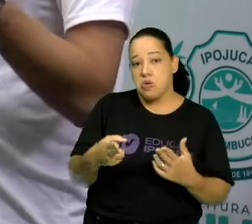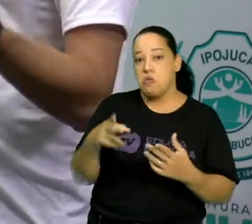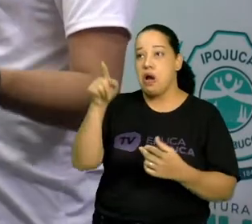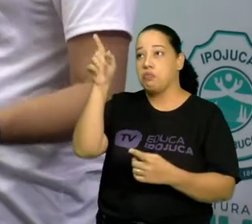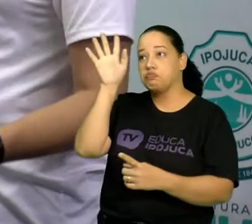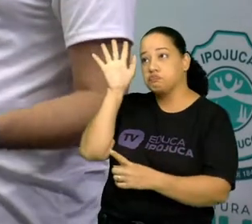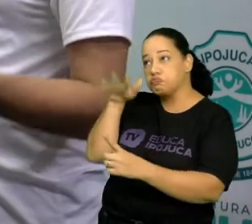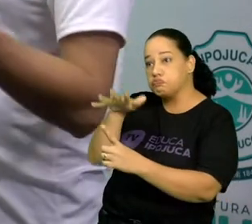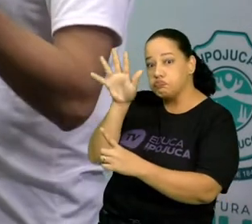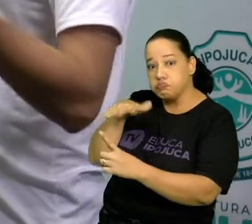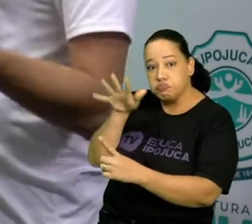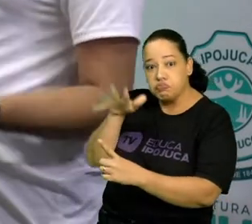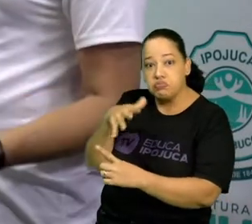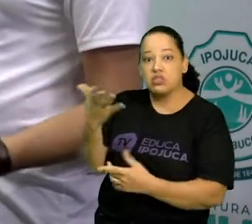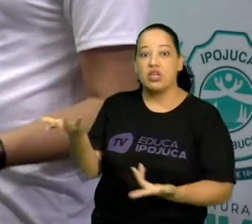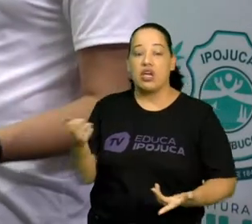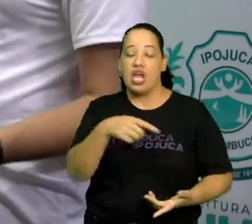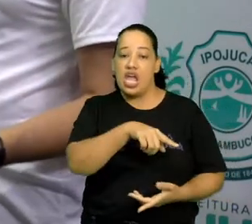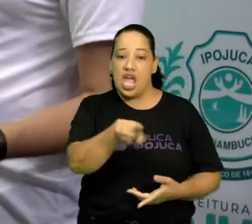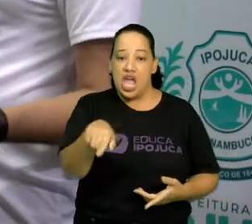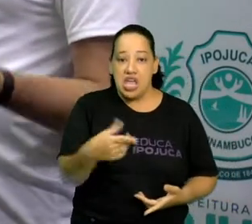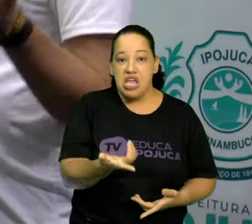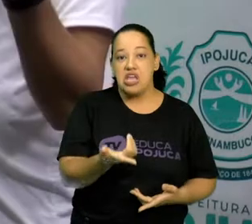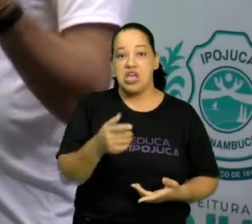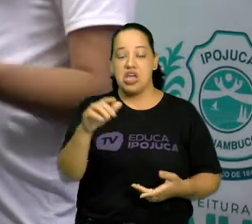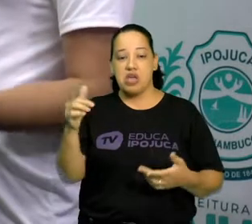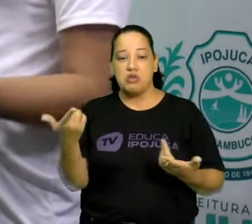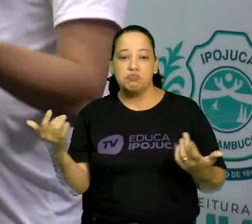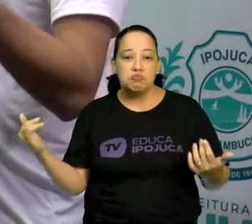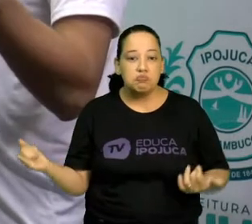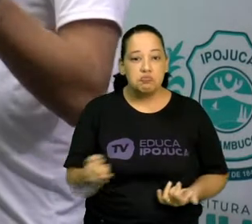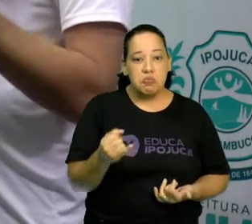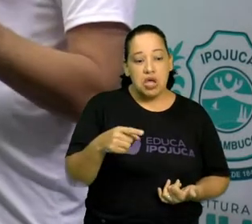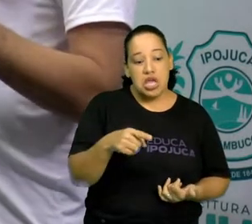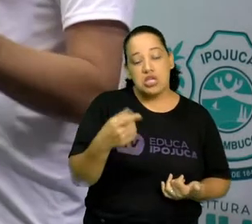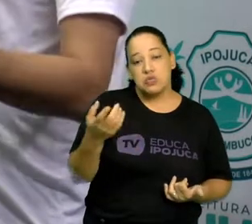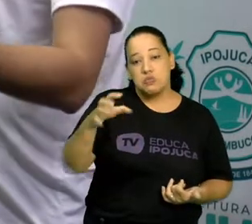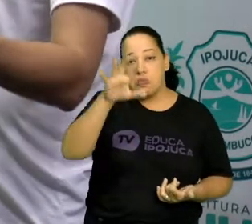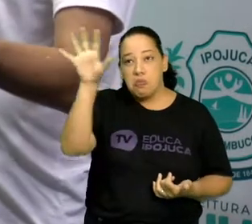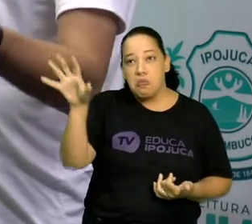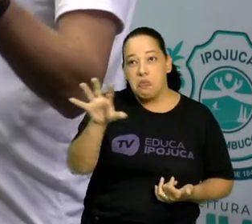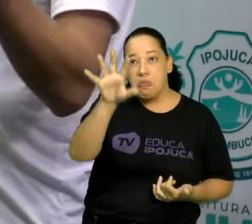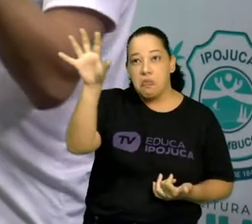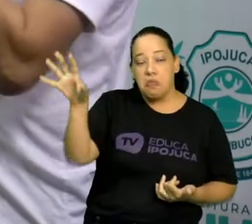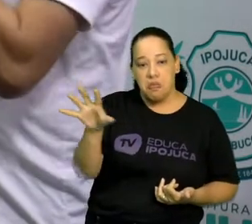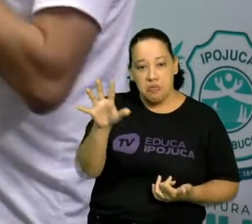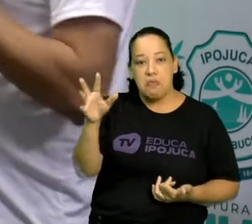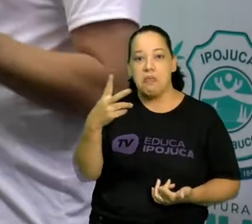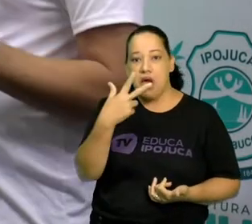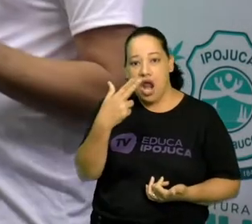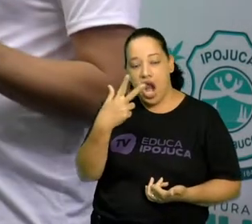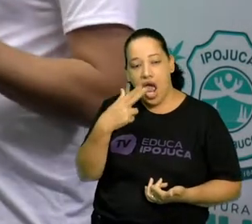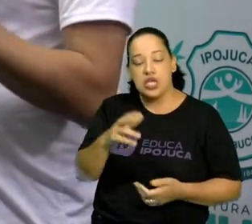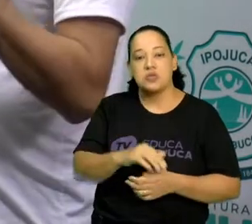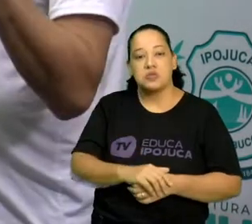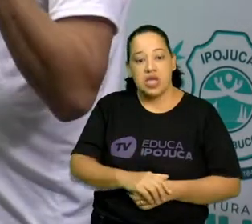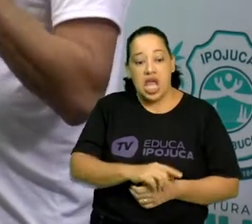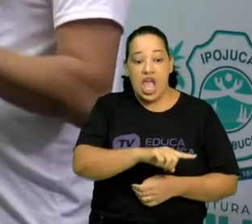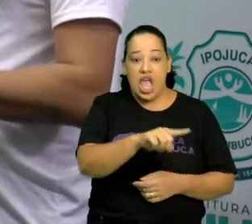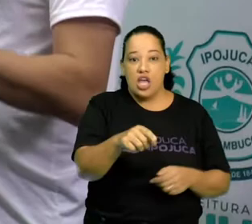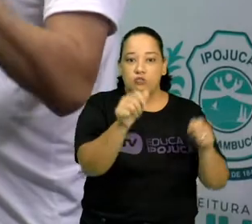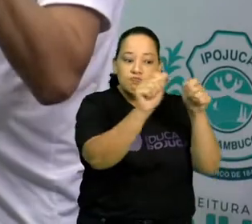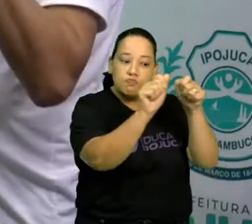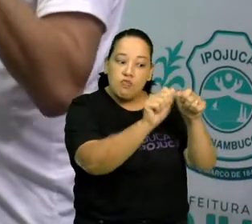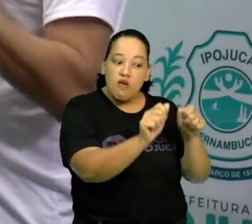recursos mediúnicos e fantásticos. Eles eram criados com tamanha perfeição que